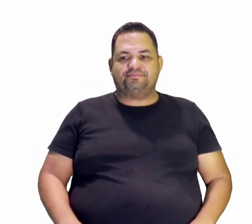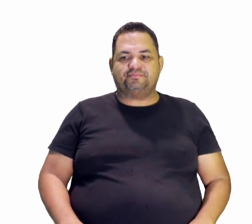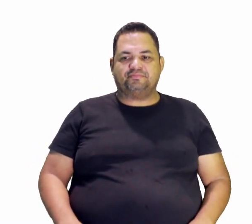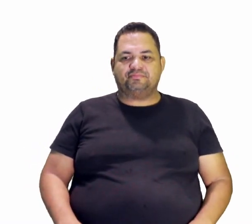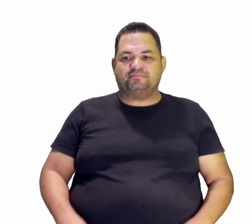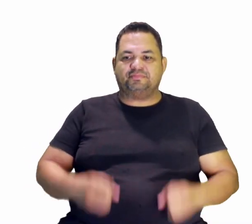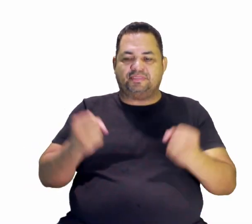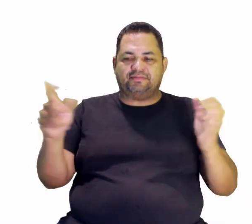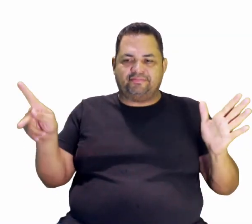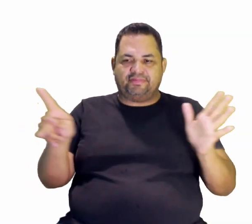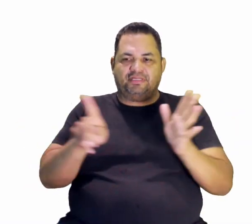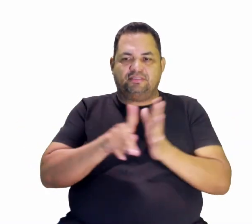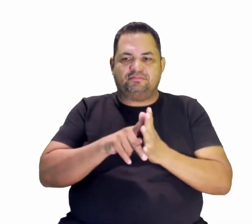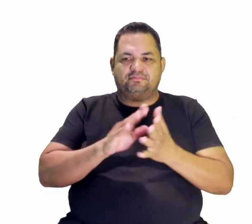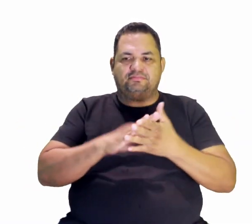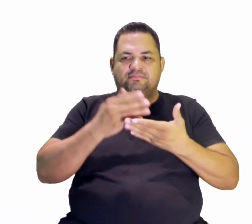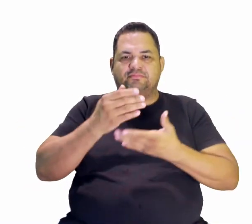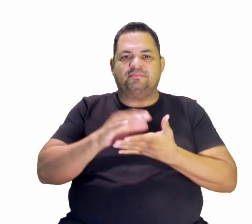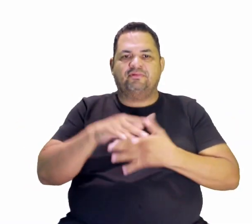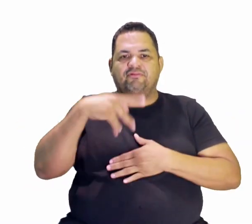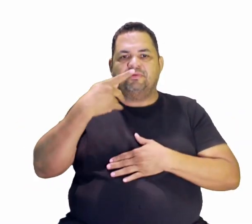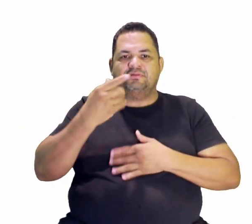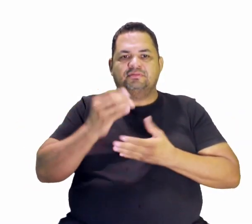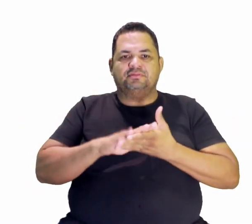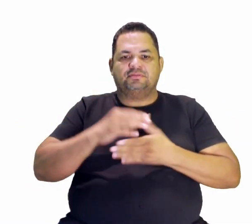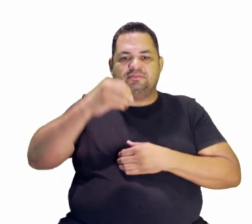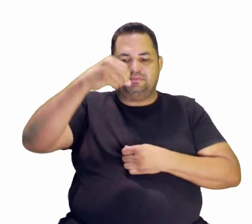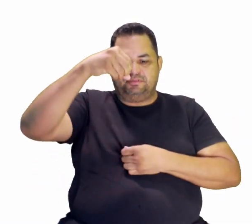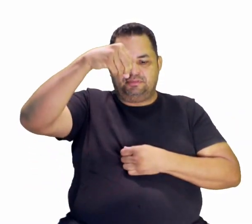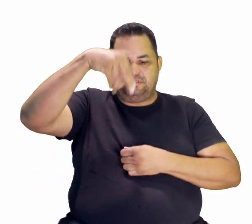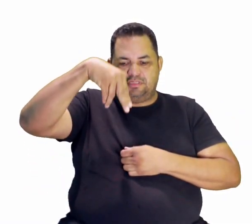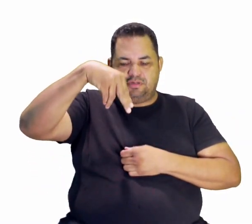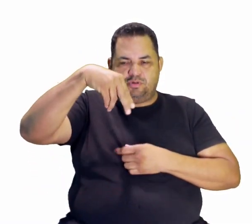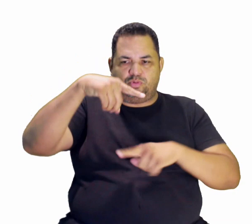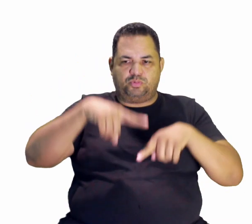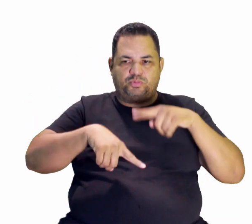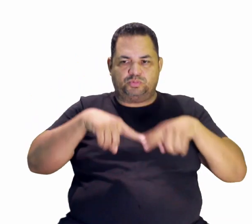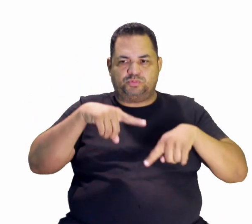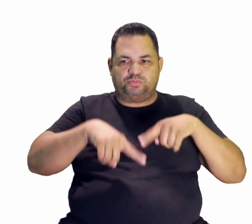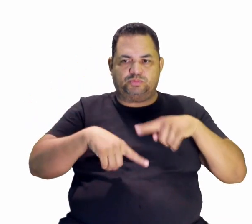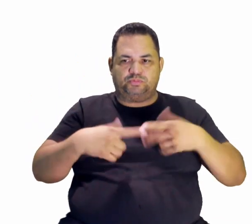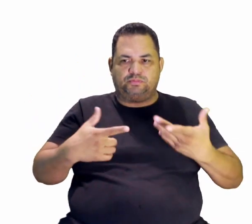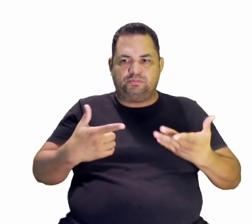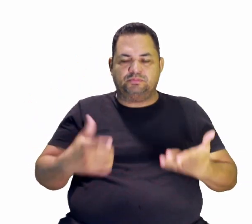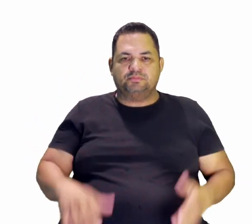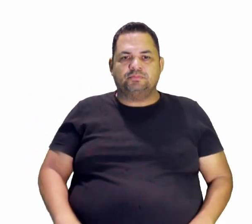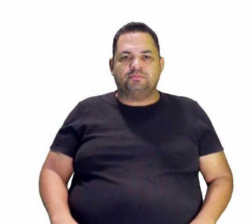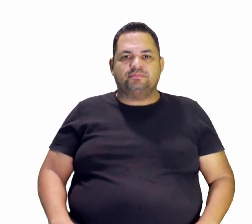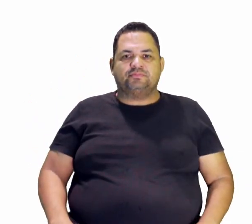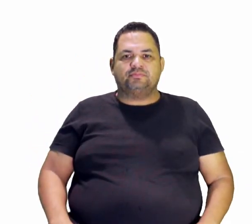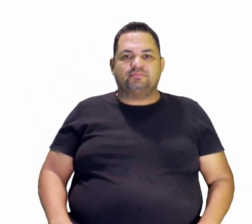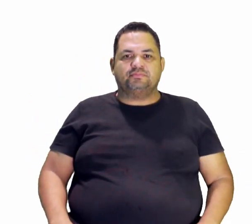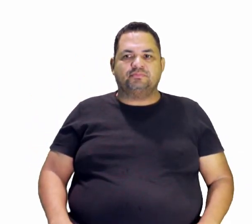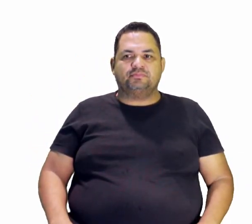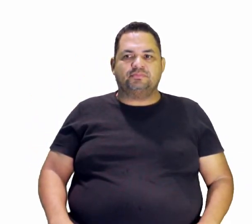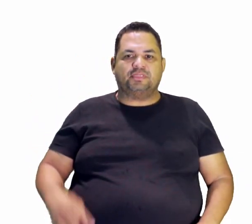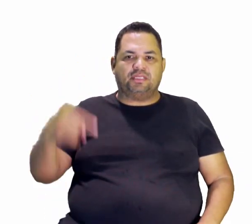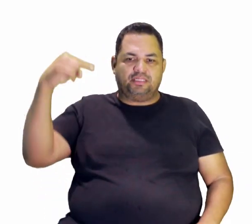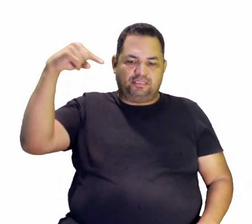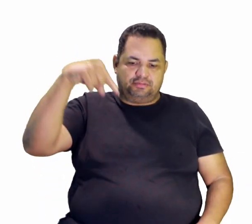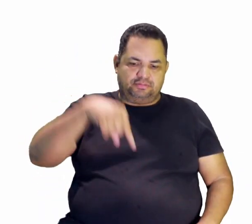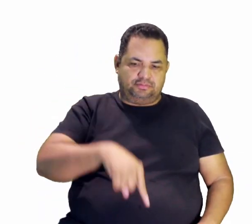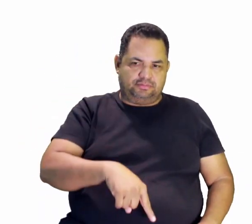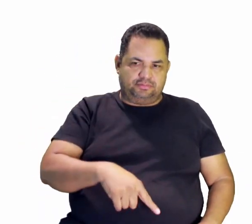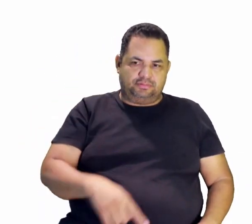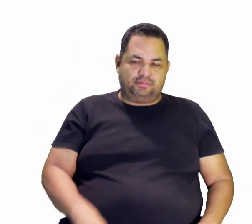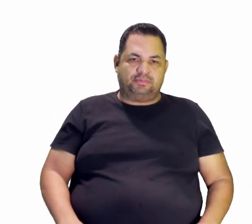maneira específica. Estou falando da queda dos corpos, quer dizer, esse movimento uniformemente variado na vertical, não